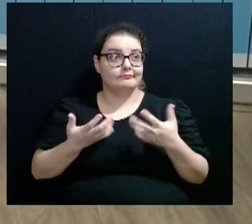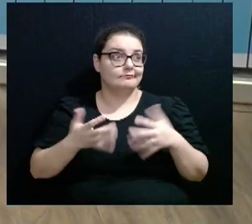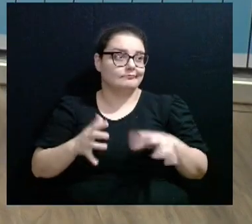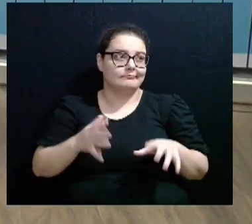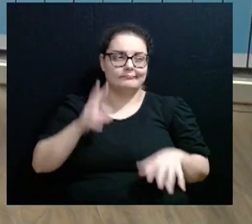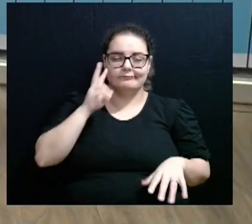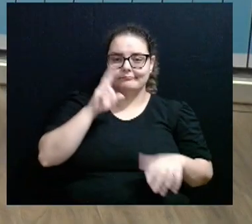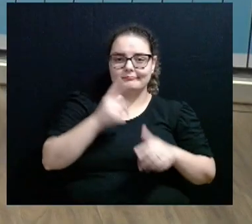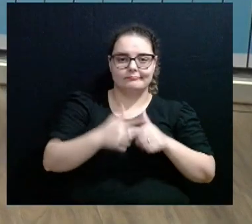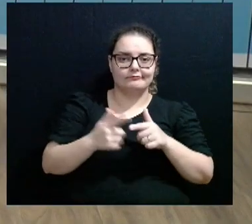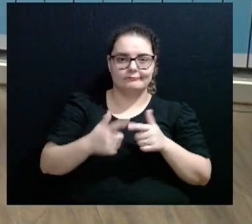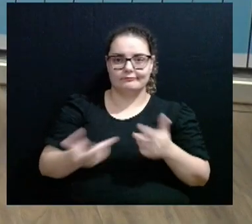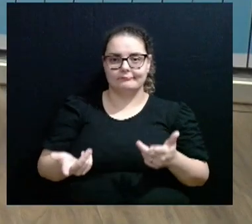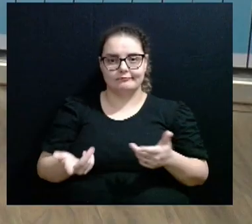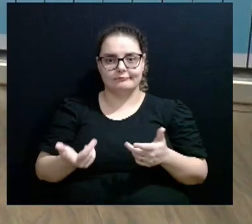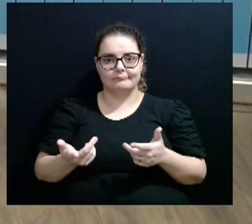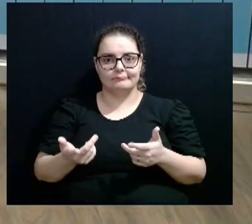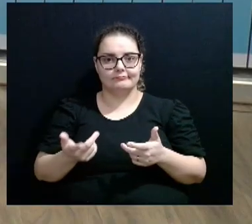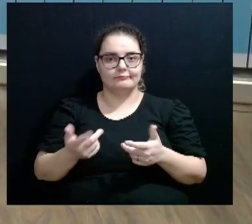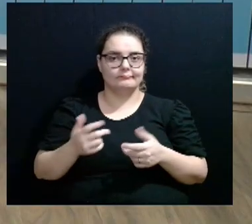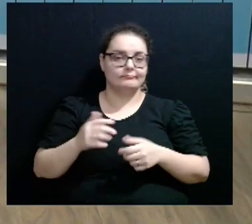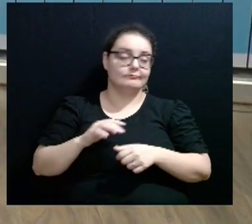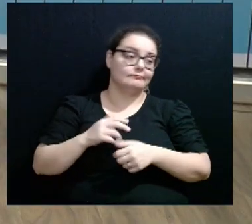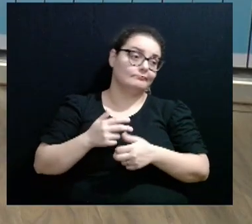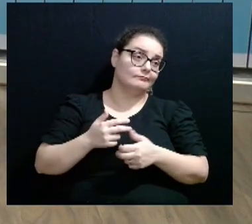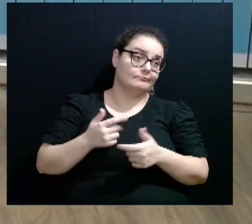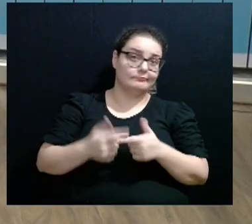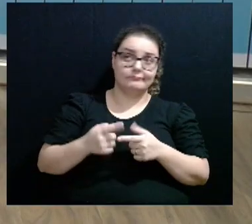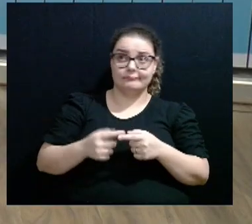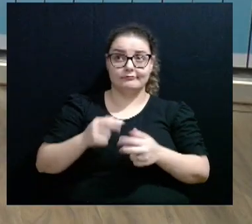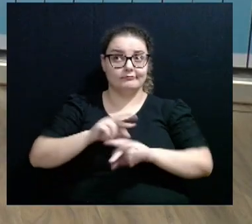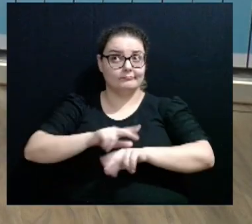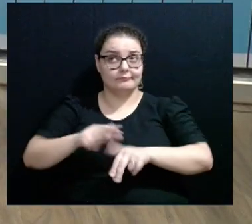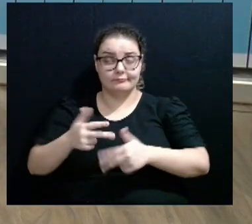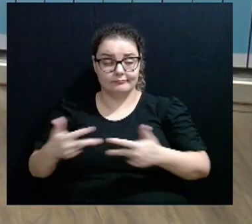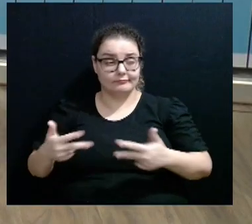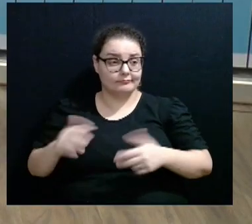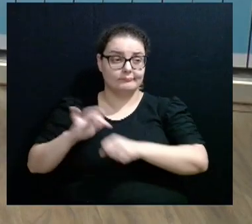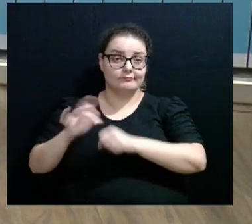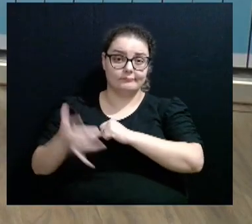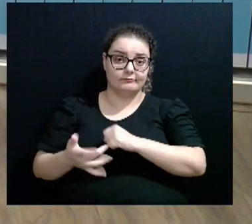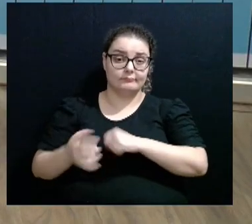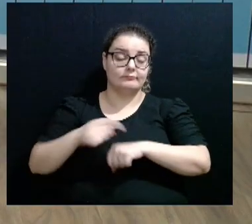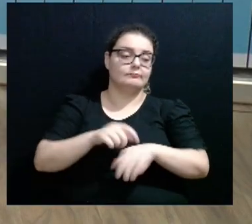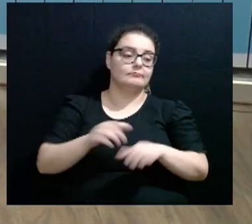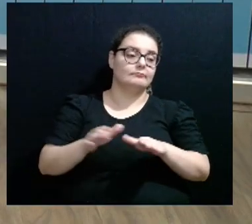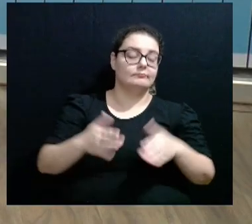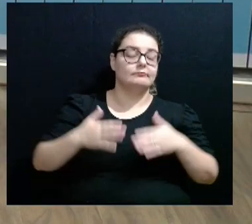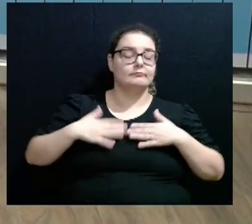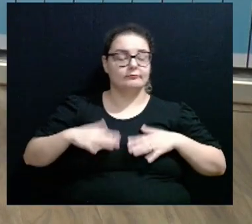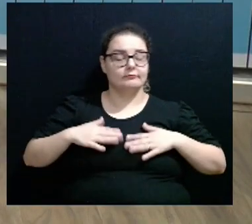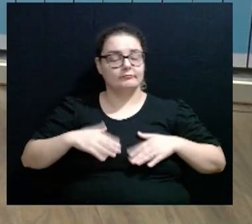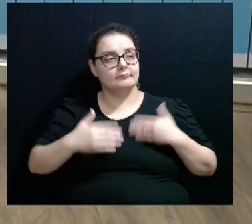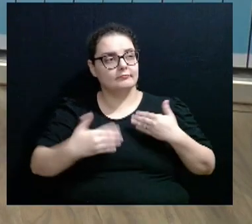quer coisa nas redes sociais e sim um momento ali de descanso, um passatempo.